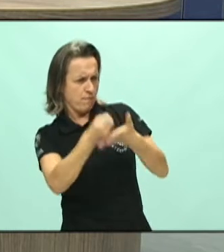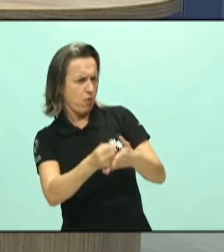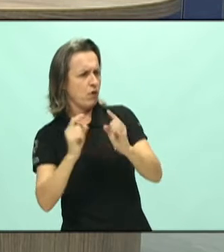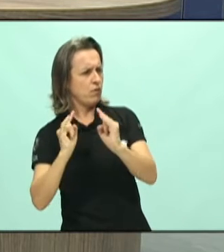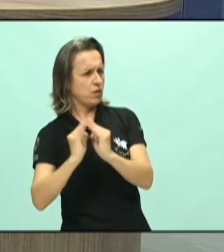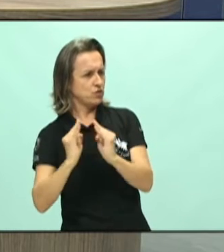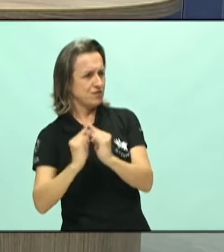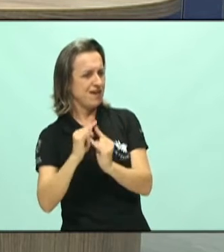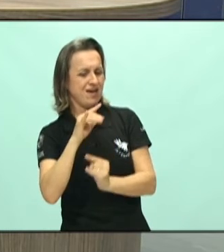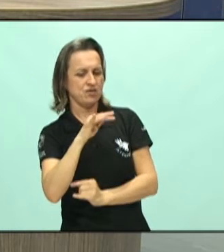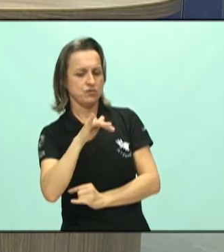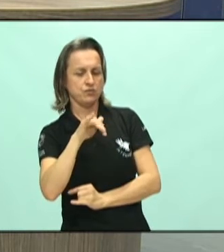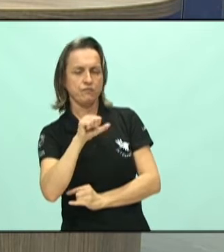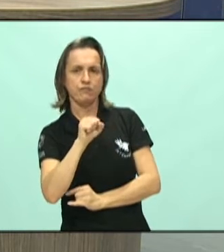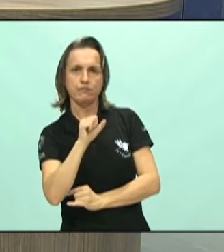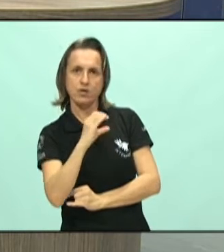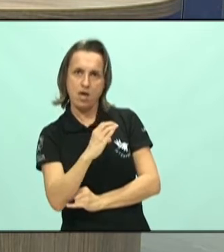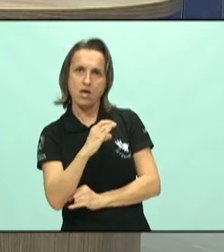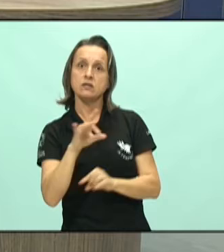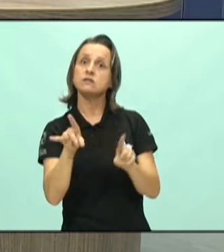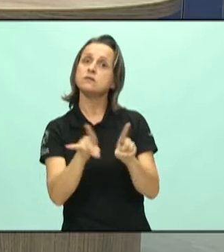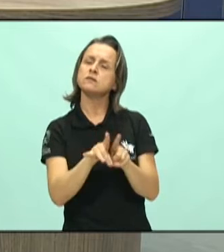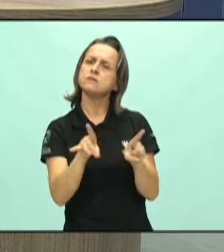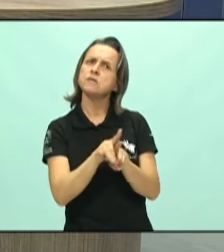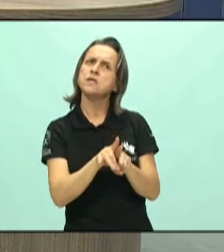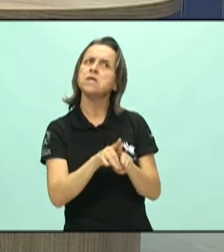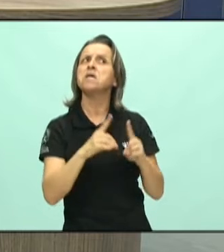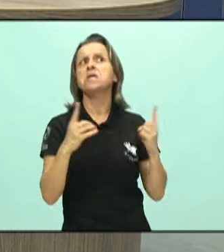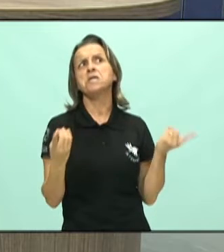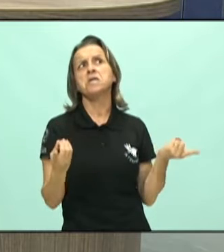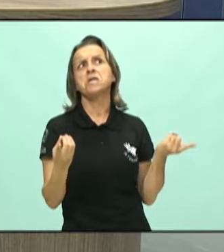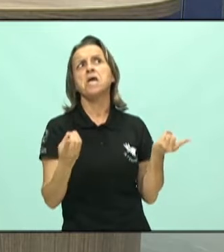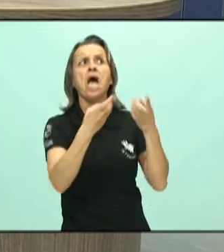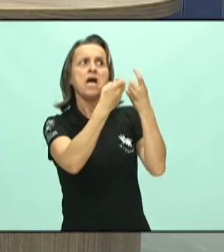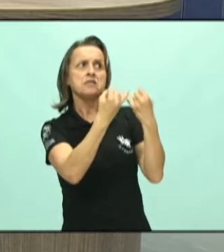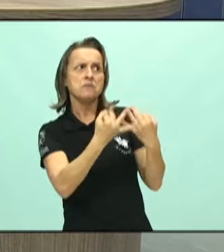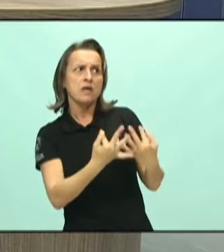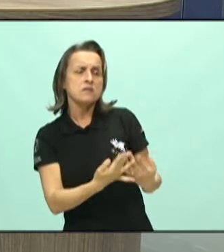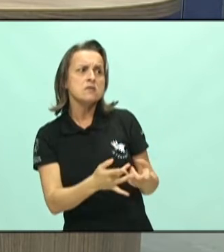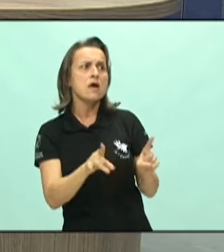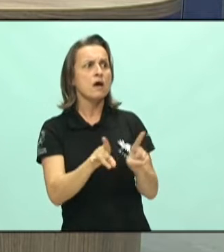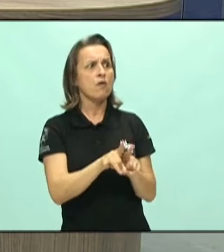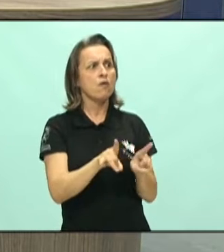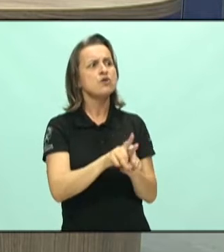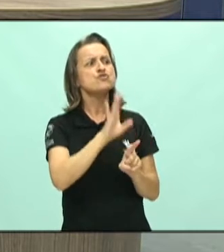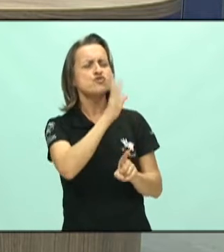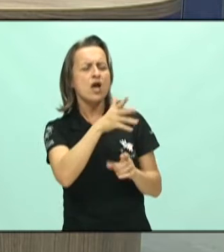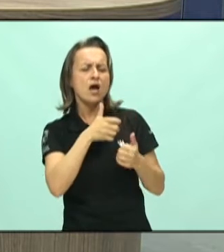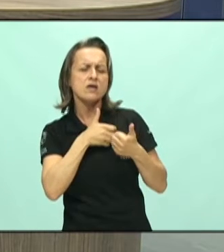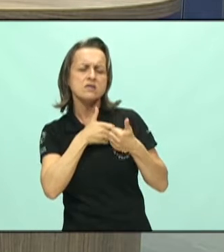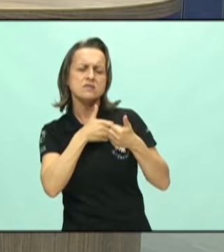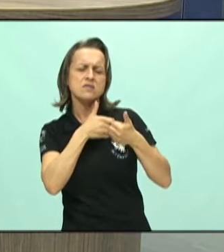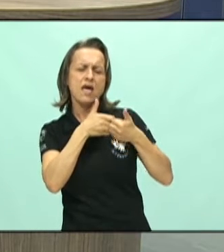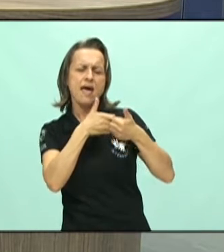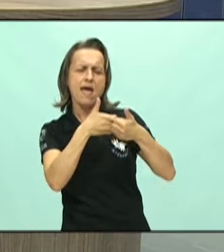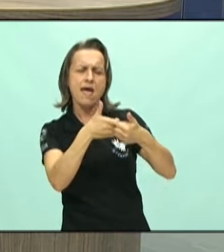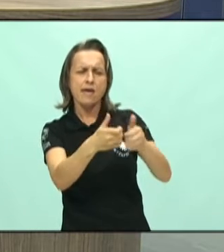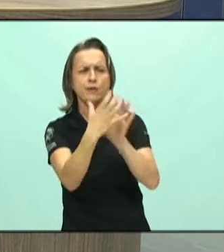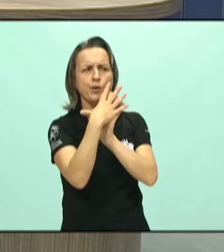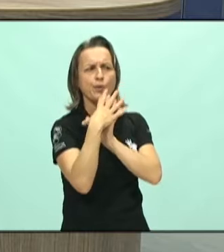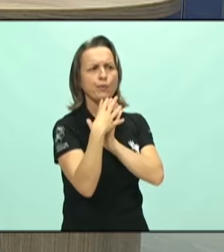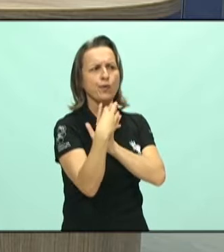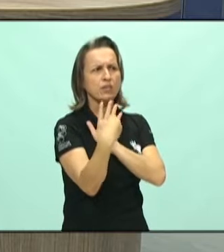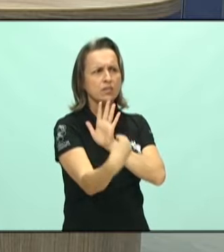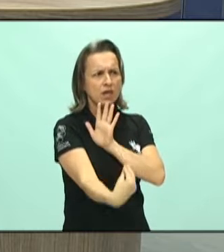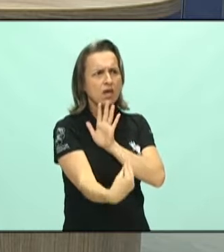Fiesc, e o argumento, e também já segue uma tendência